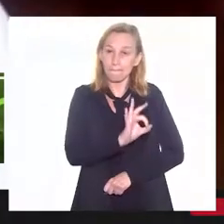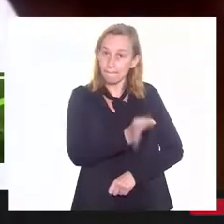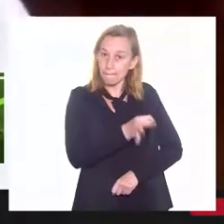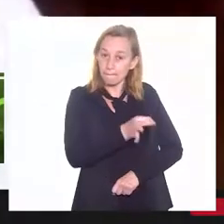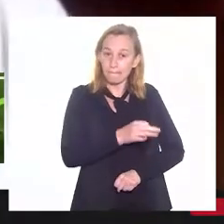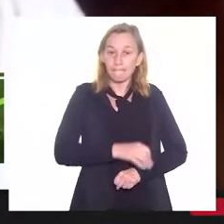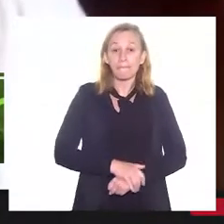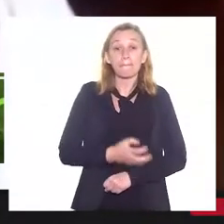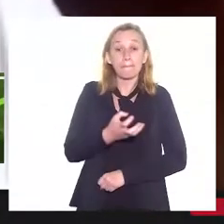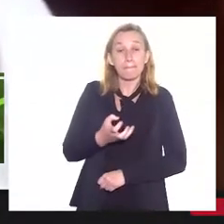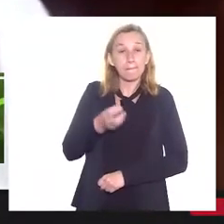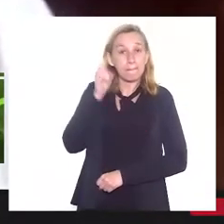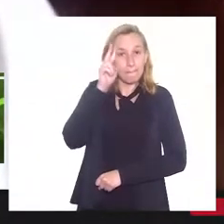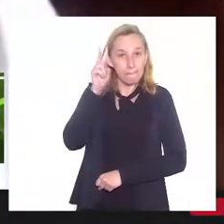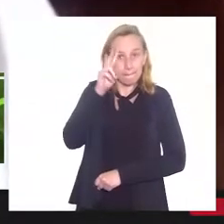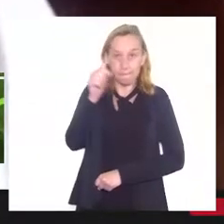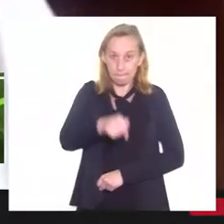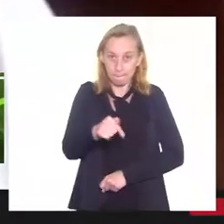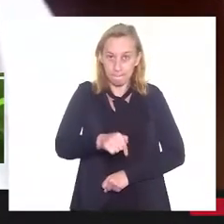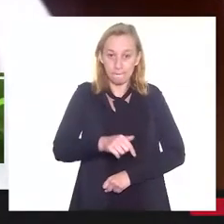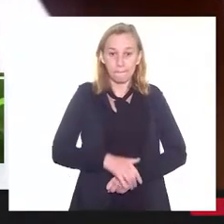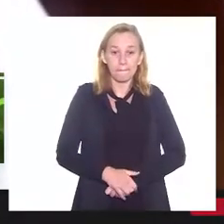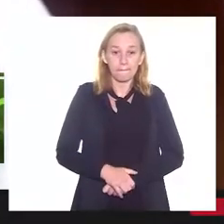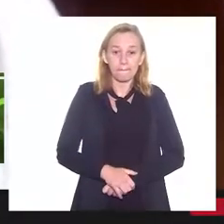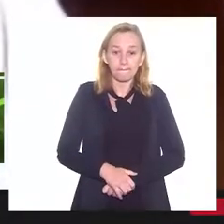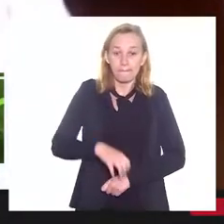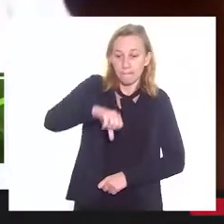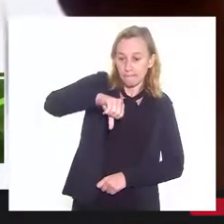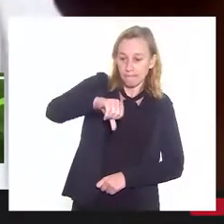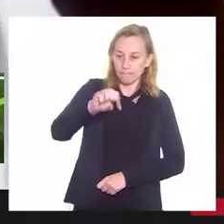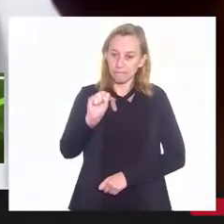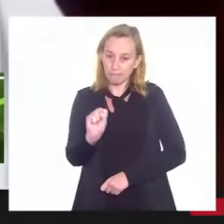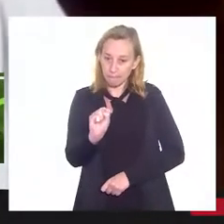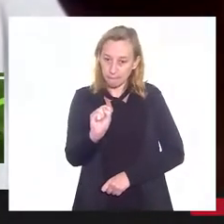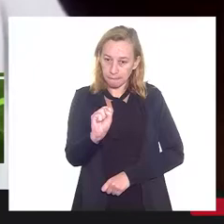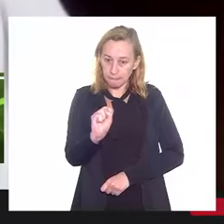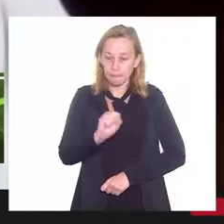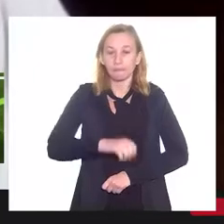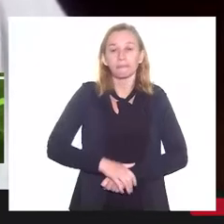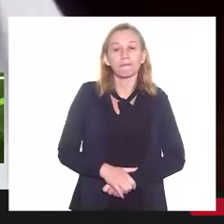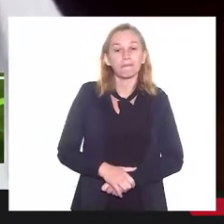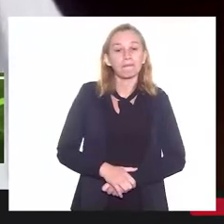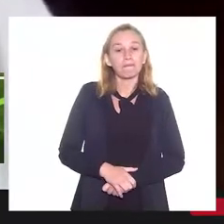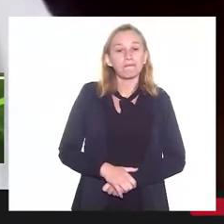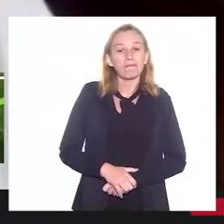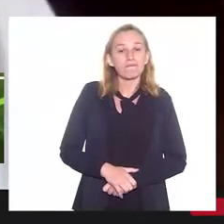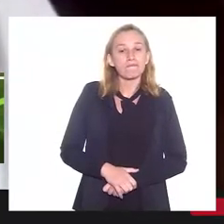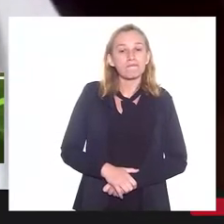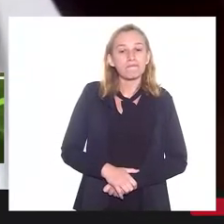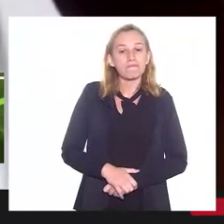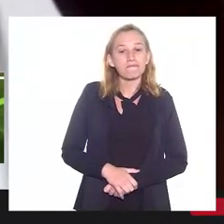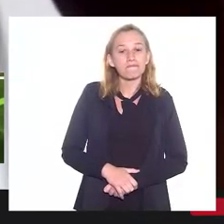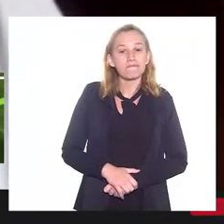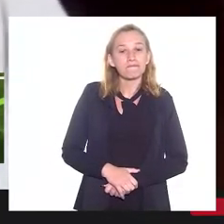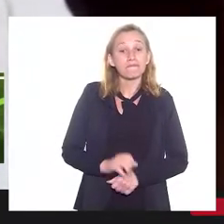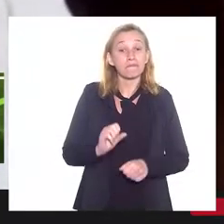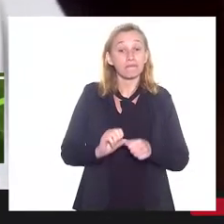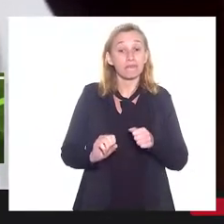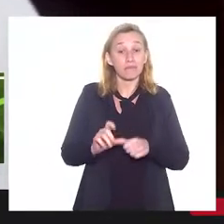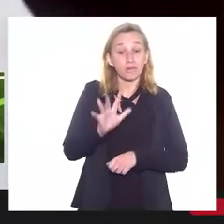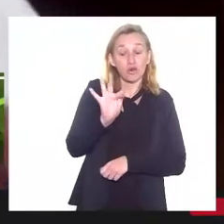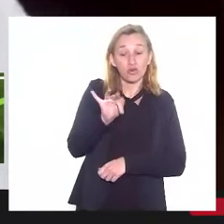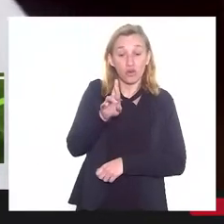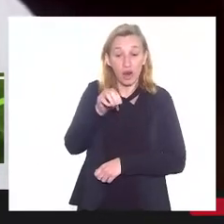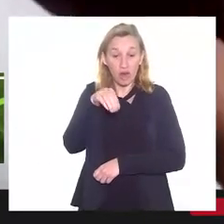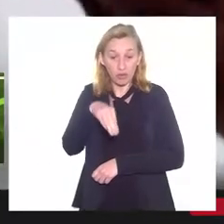eu quero me lembrar aqui que em 98 e 98 nós fizemos um